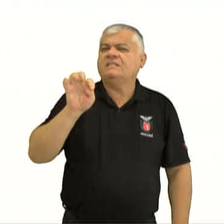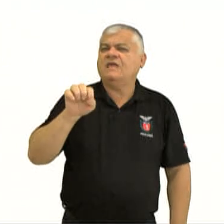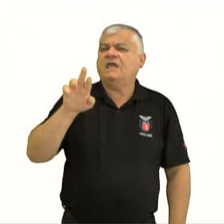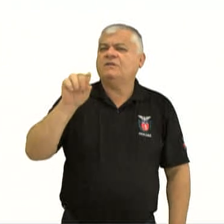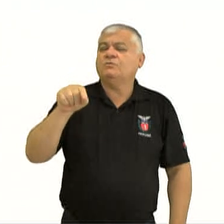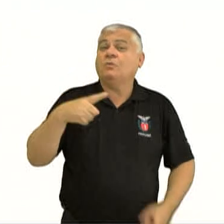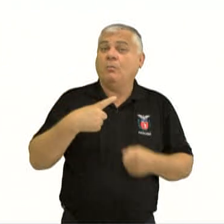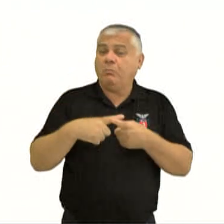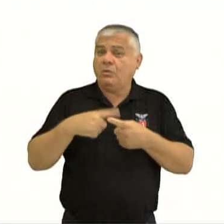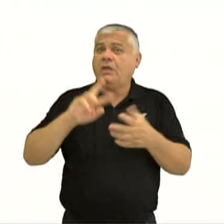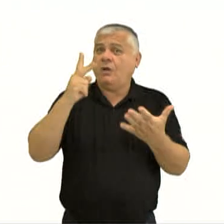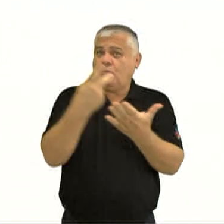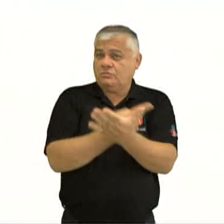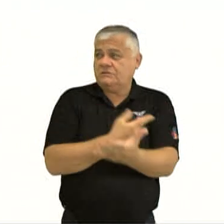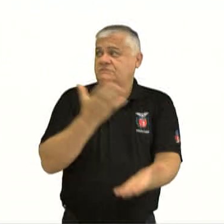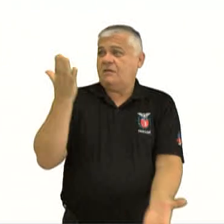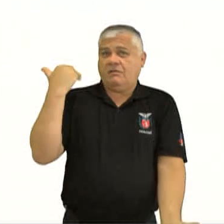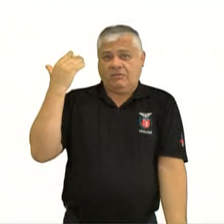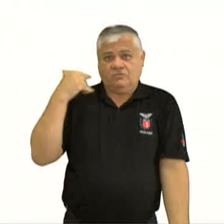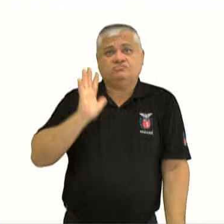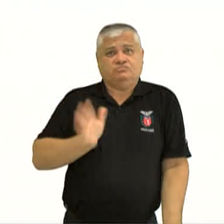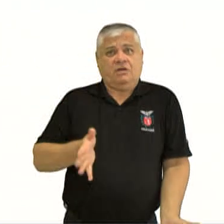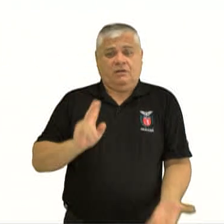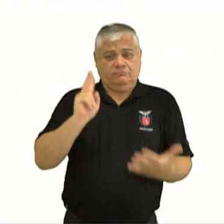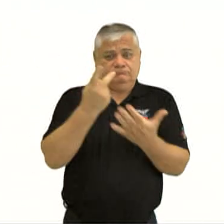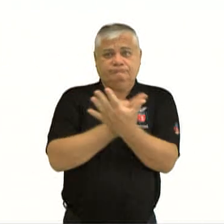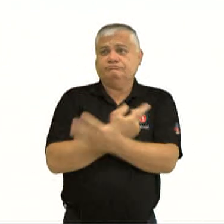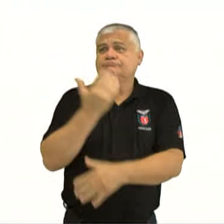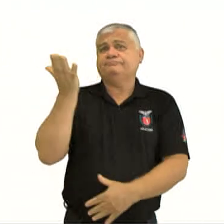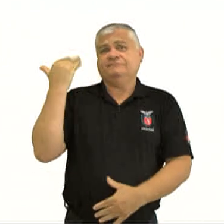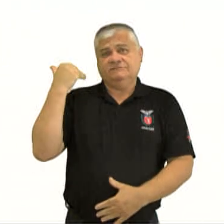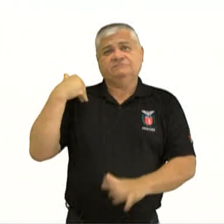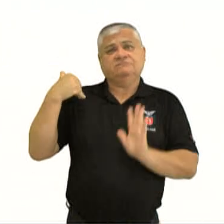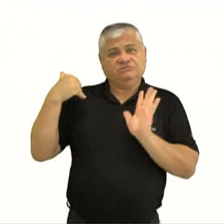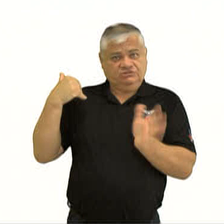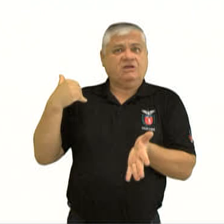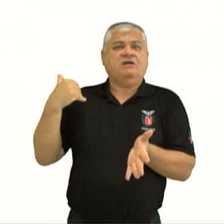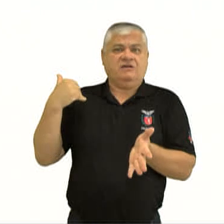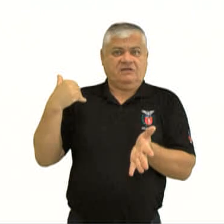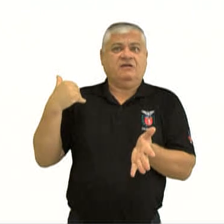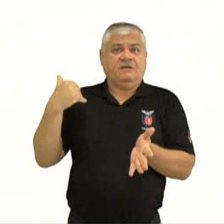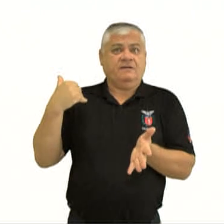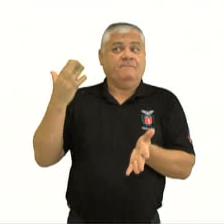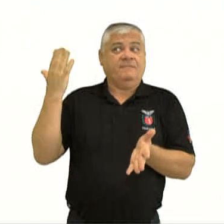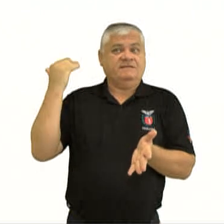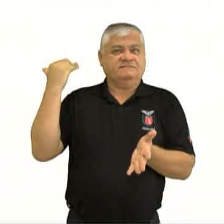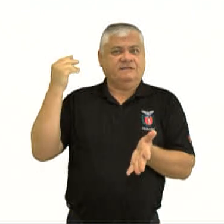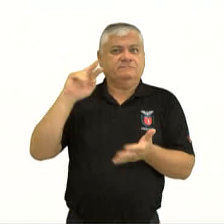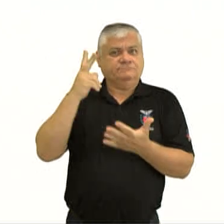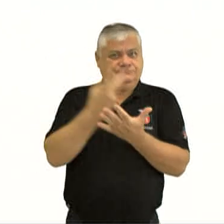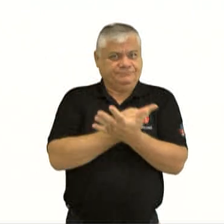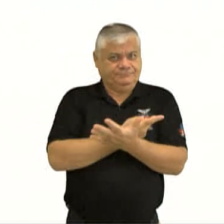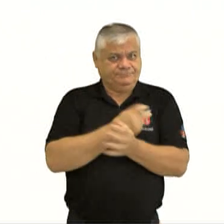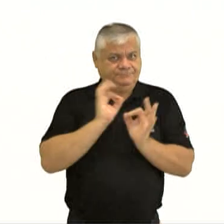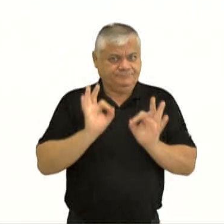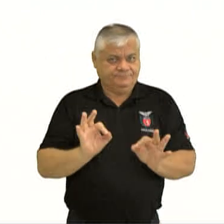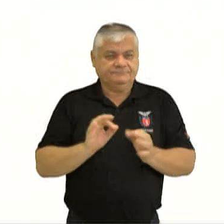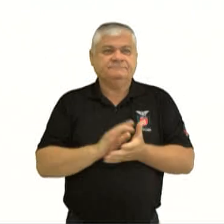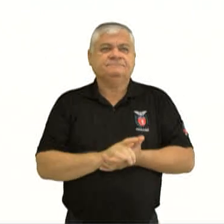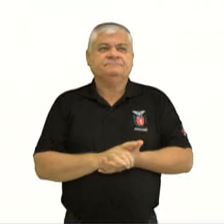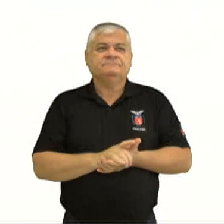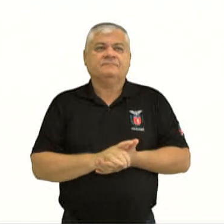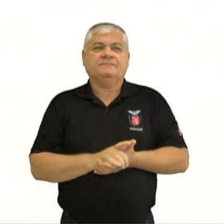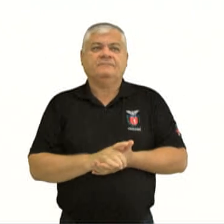aconteceu, ó. O próprio verbo aconteceu aqui, ó, tá no passado. Aconteceu, ó, para trás.